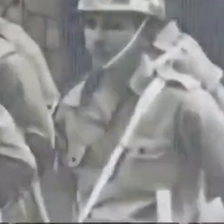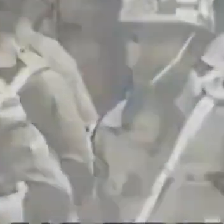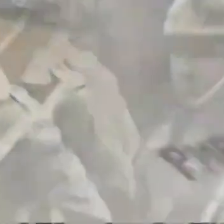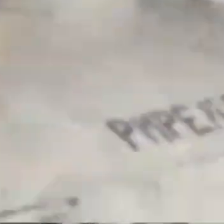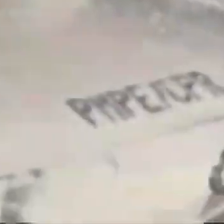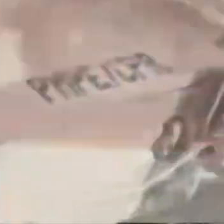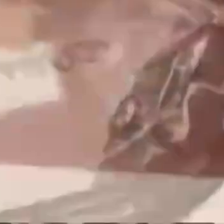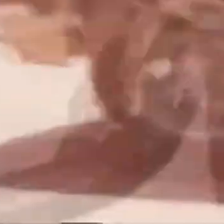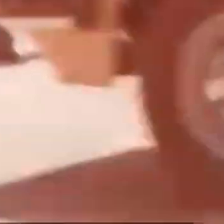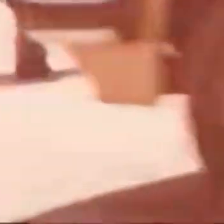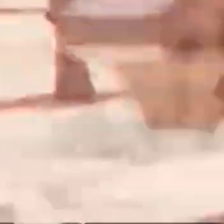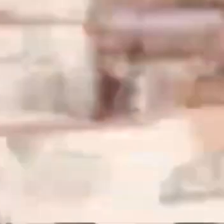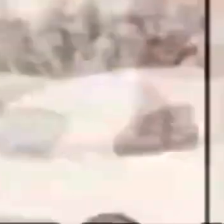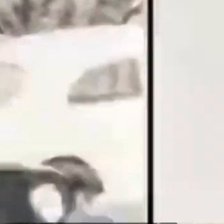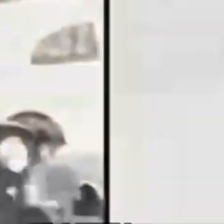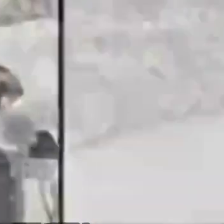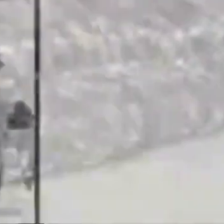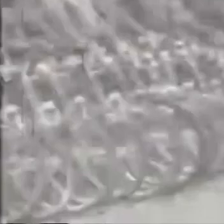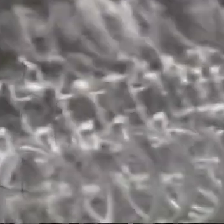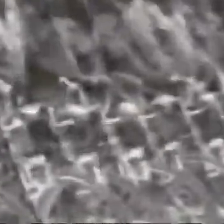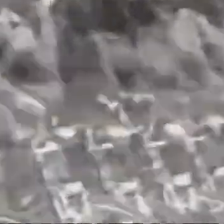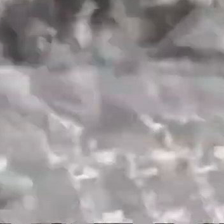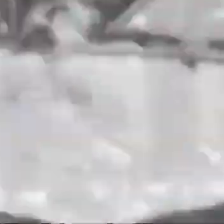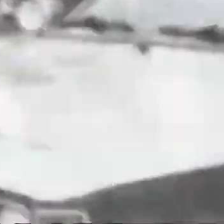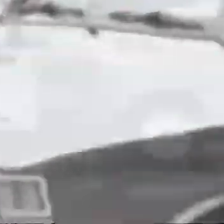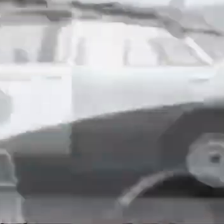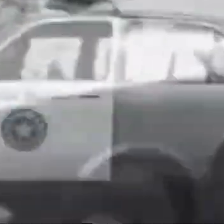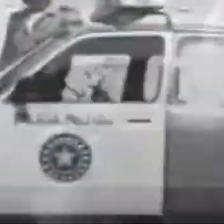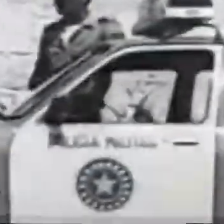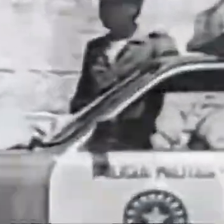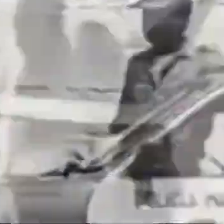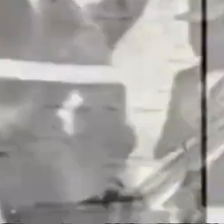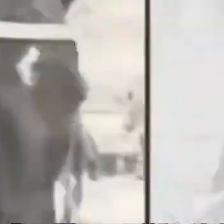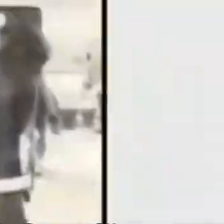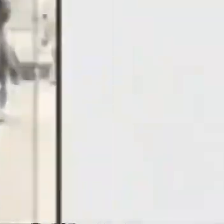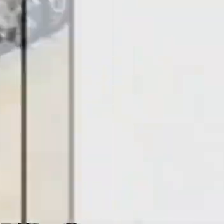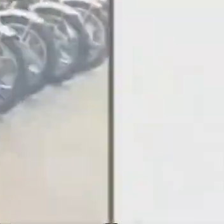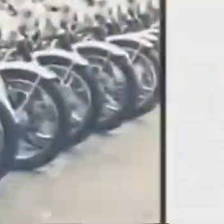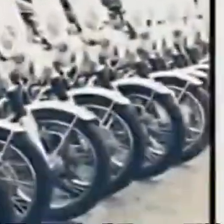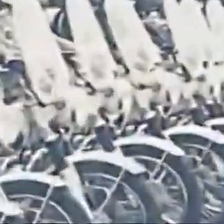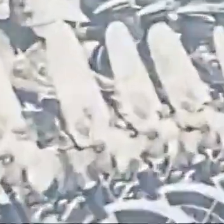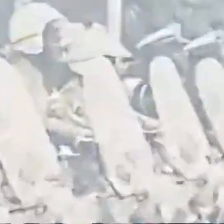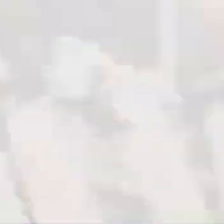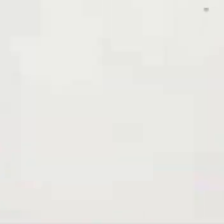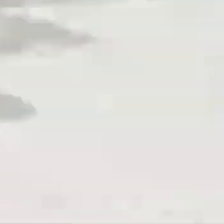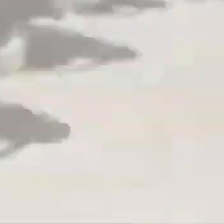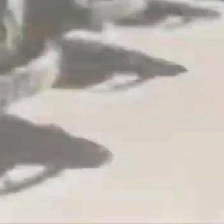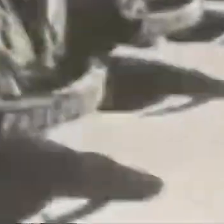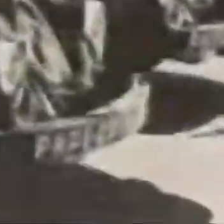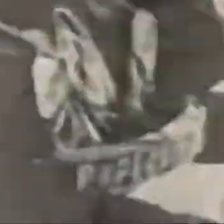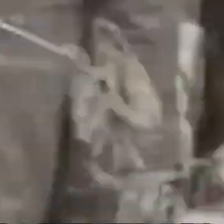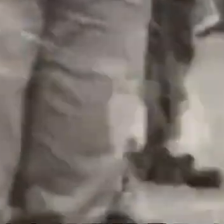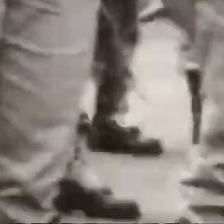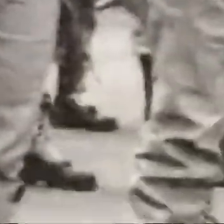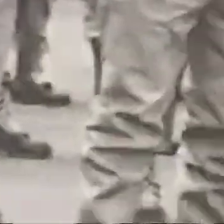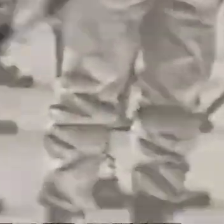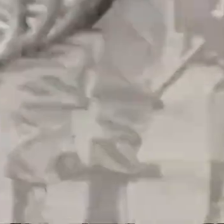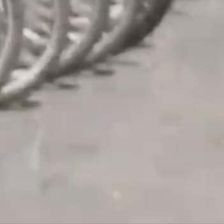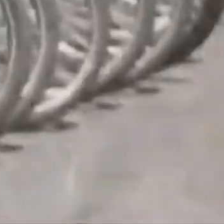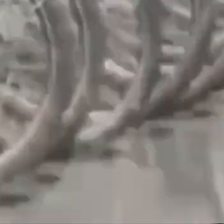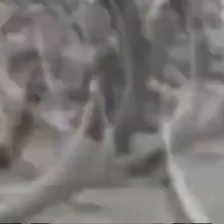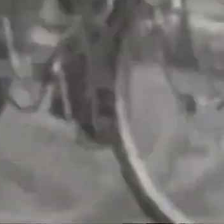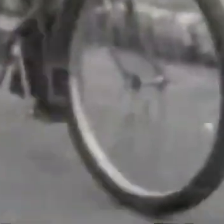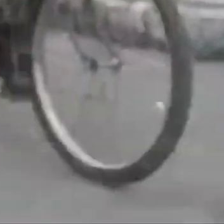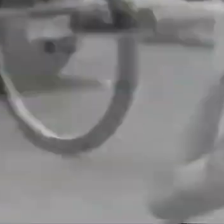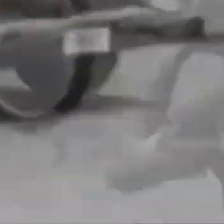A Polícia Militar de Pernambuco agradece a cada um de seus milhares de integrantes que ajudaram a construir, cada um em seu